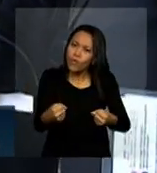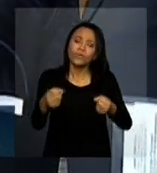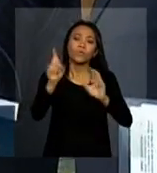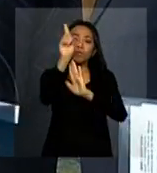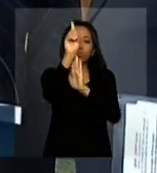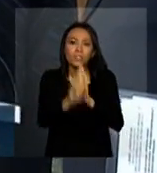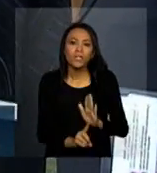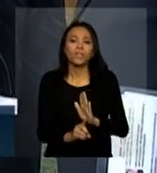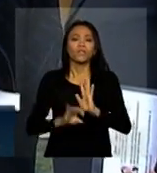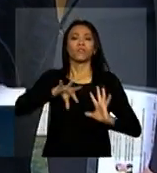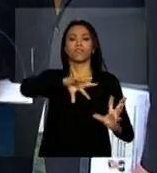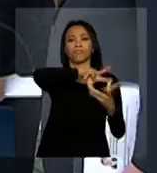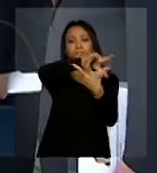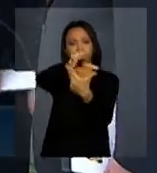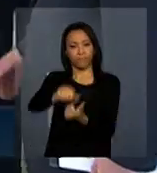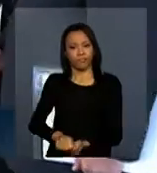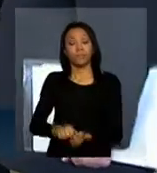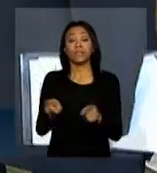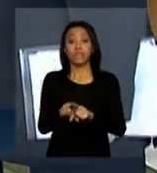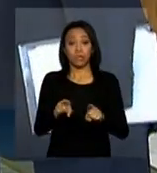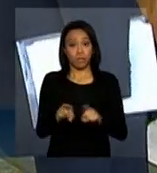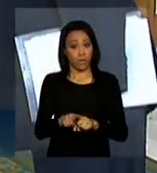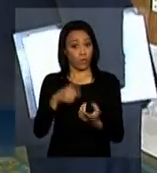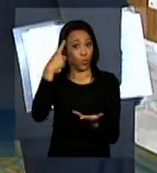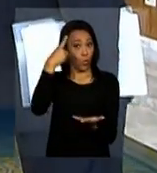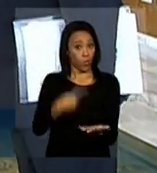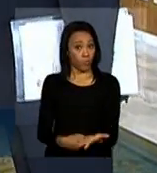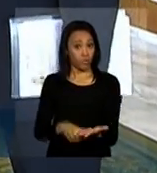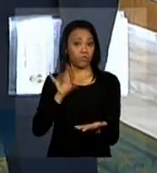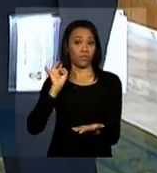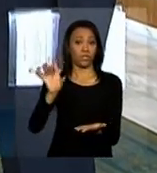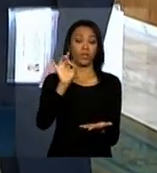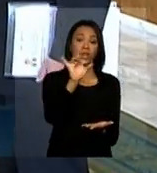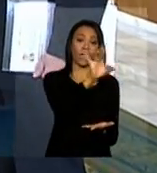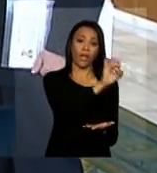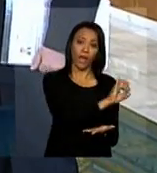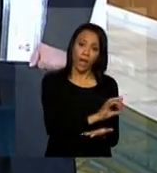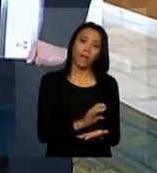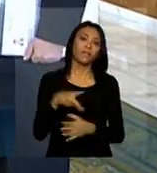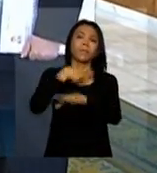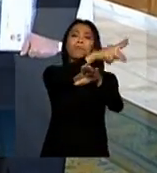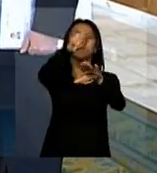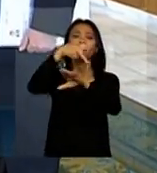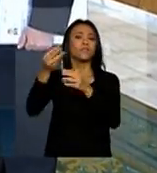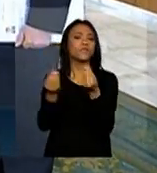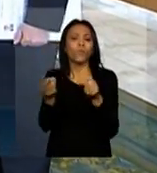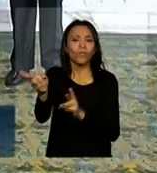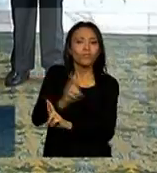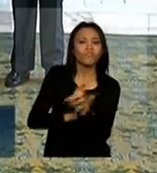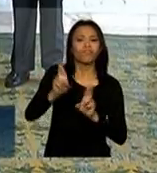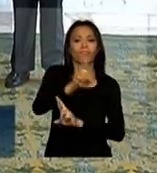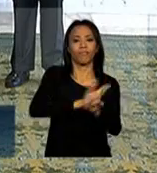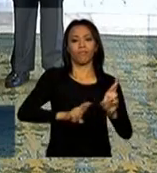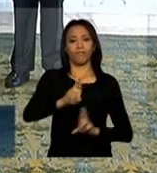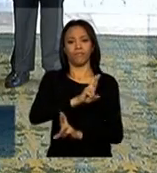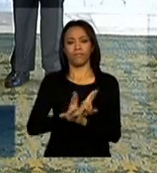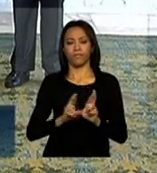direito internacional relativo aos direitos e deveres dos Estados na condução das relações.